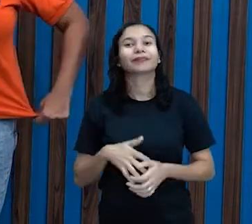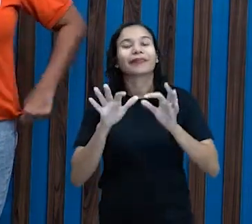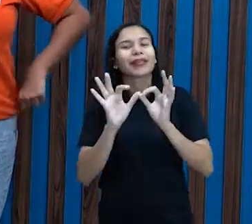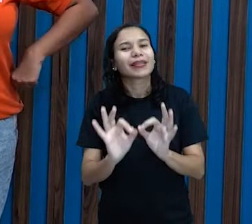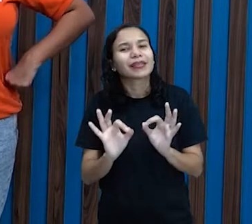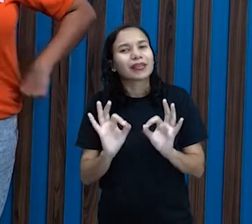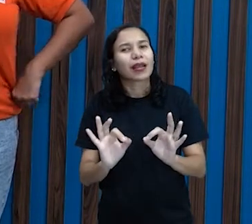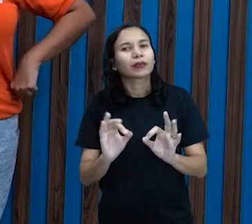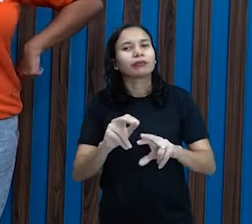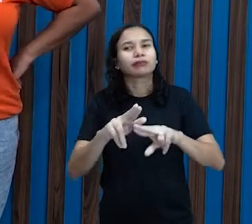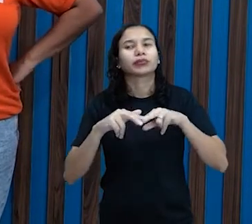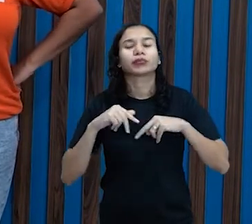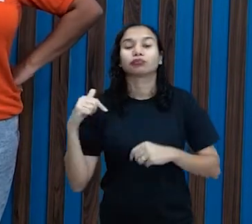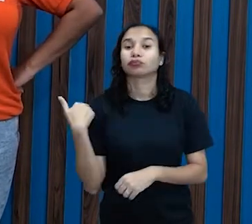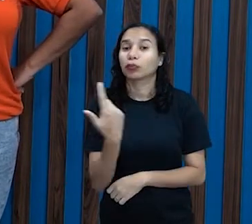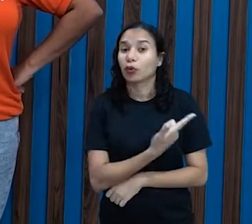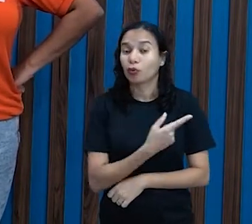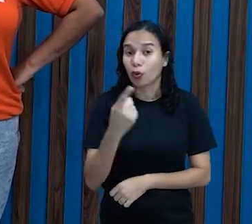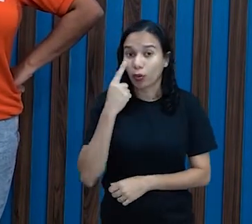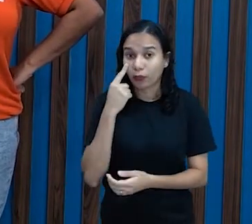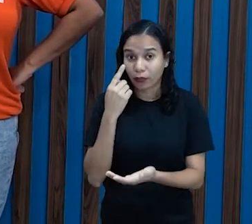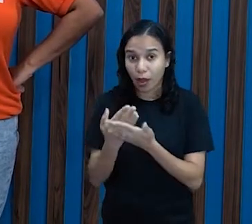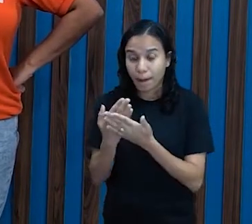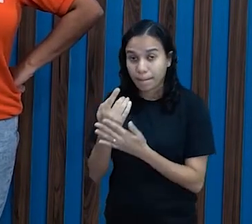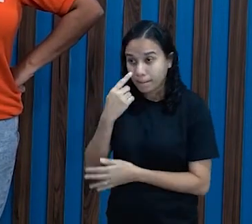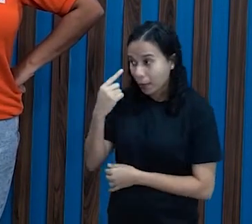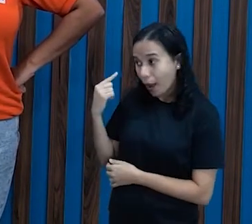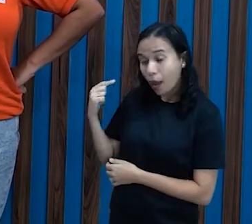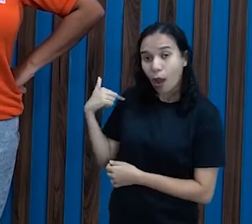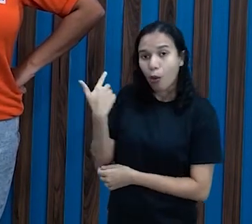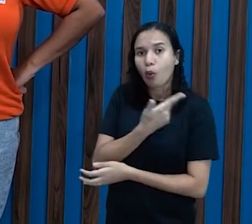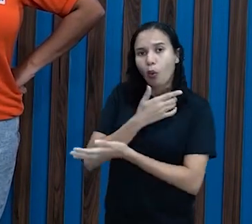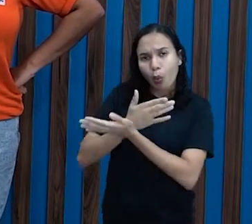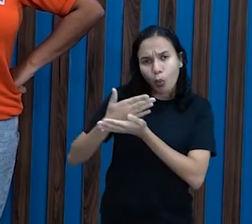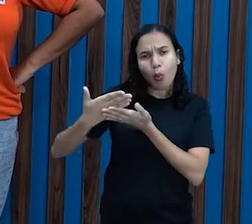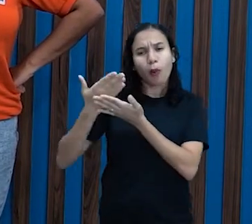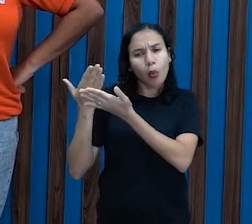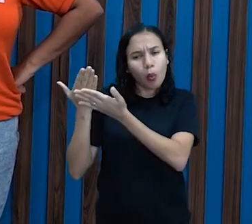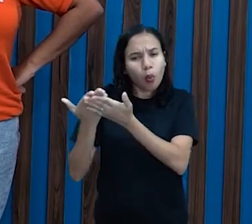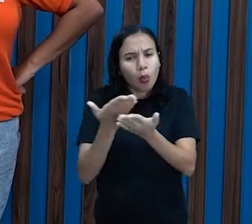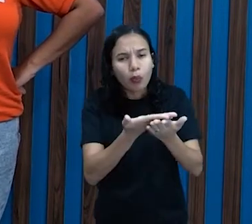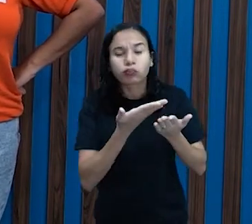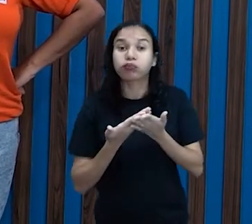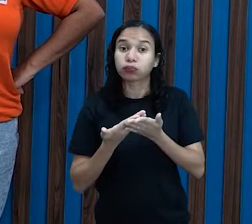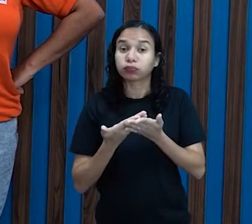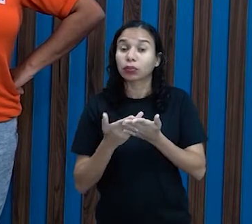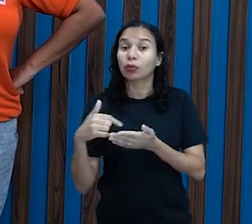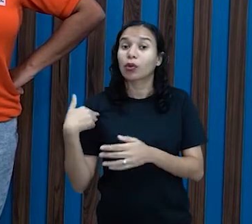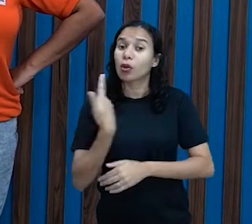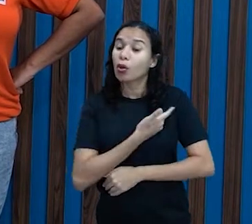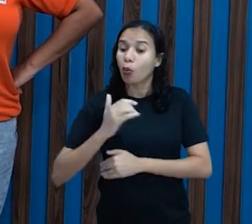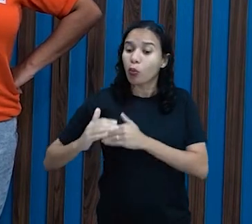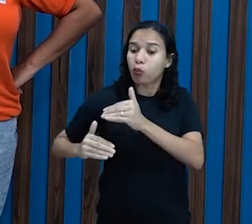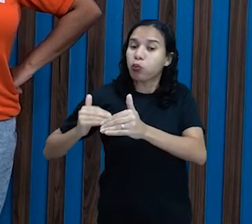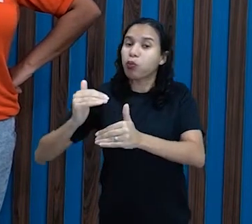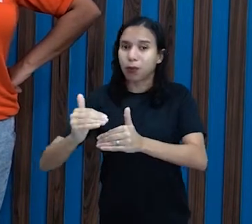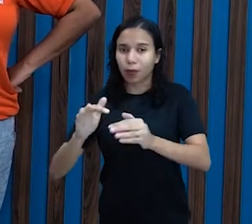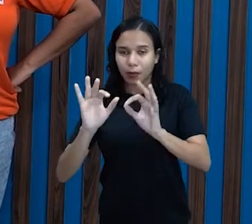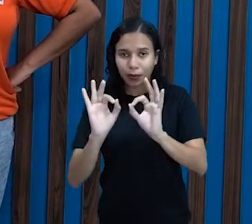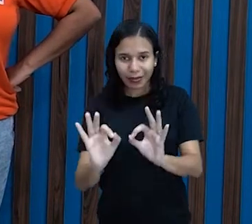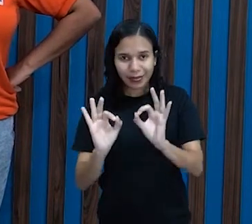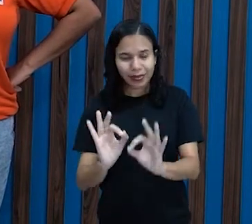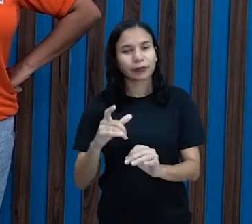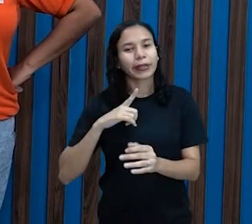Então, a gente viu, a aula passada, a gente começou esse estudo e a gente vai continuar, tá? Vão